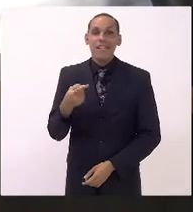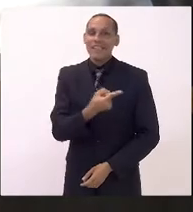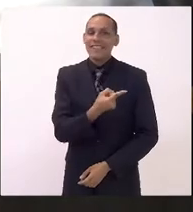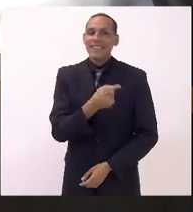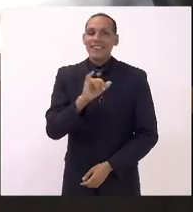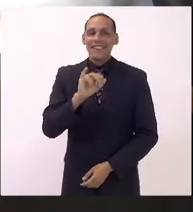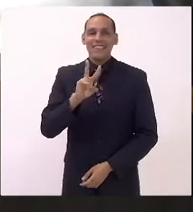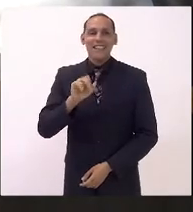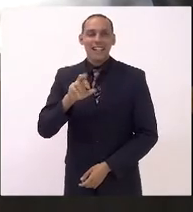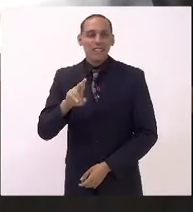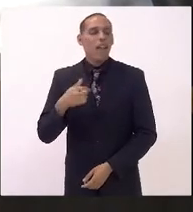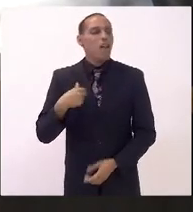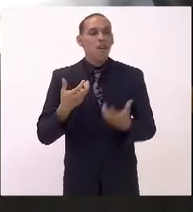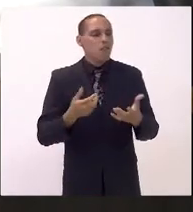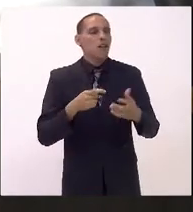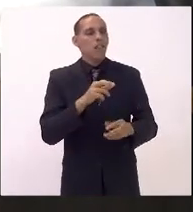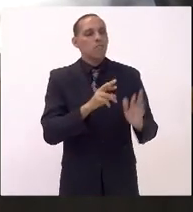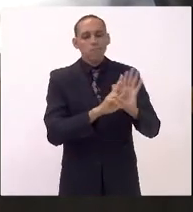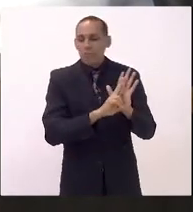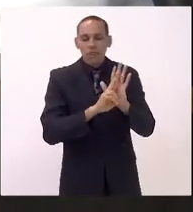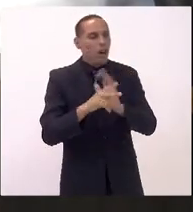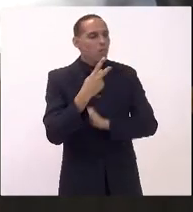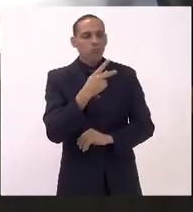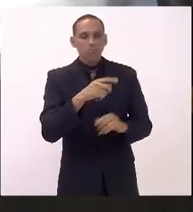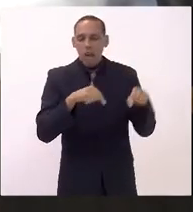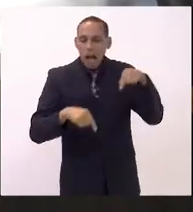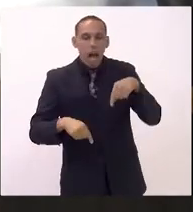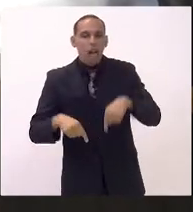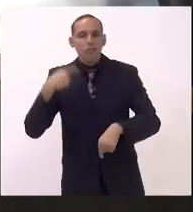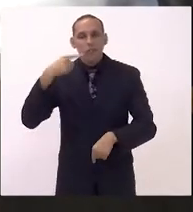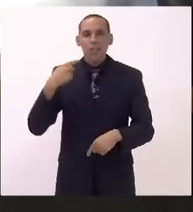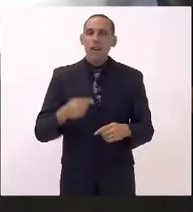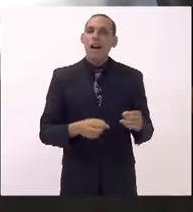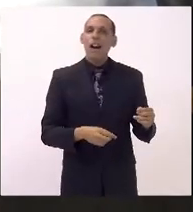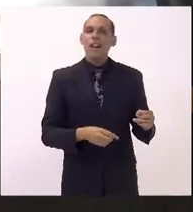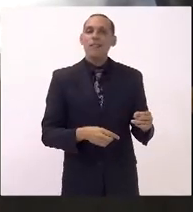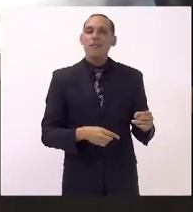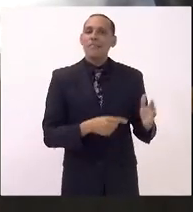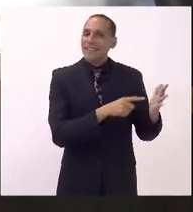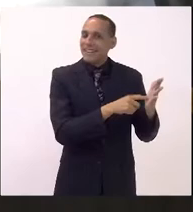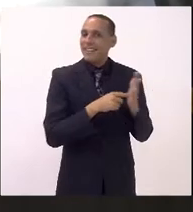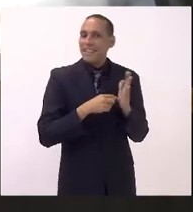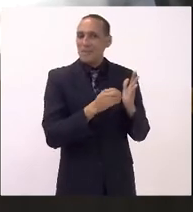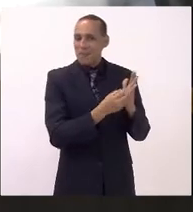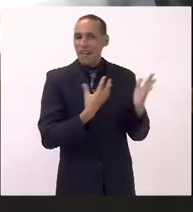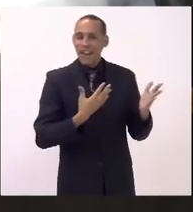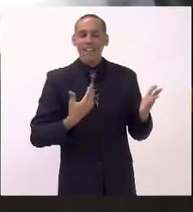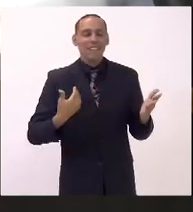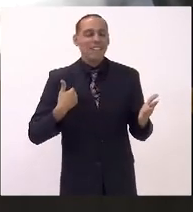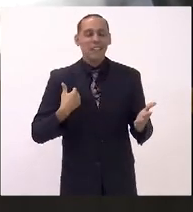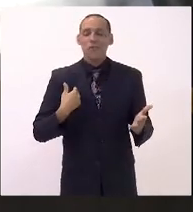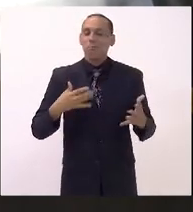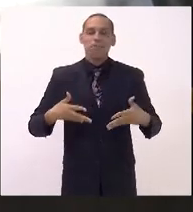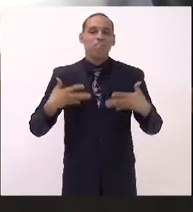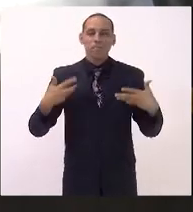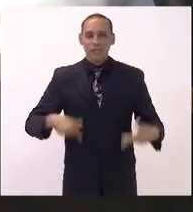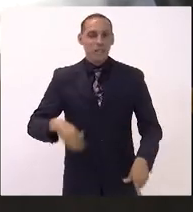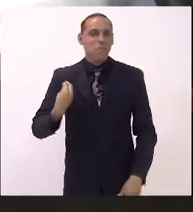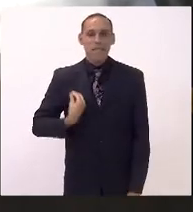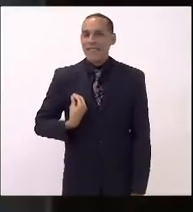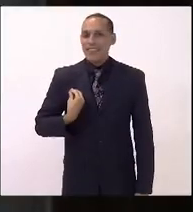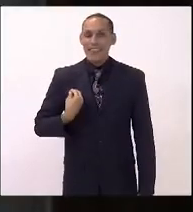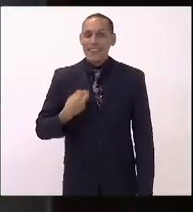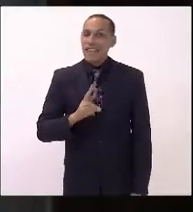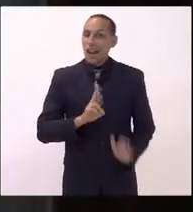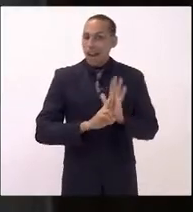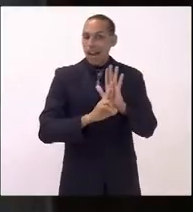representante seu na minha comissão, um advogado, ou seja, e ele de imediato me indicou. E eu tenho muita honra de estar aqui hoje representando a